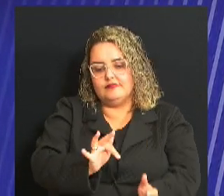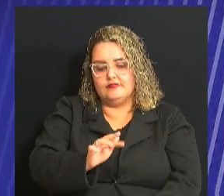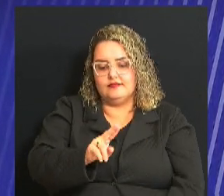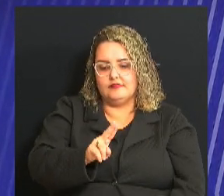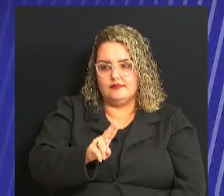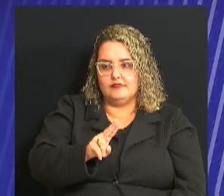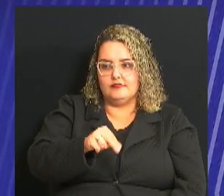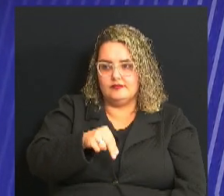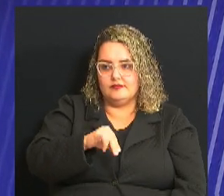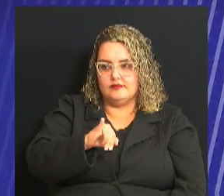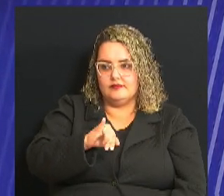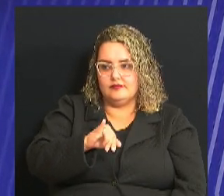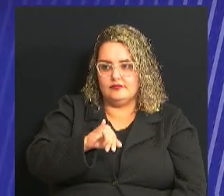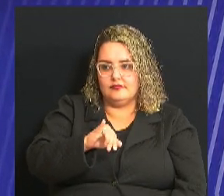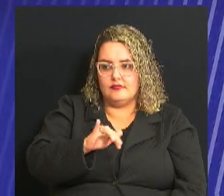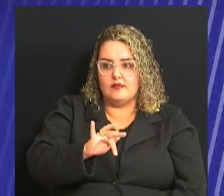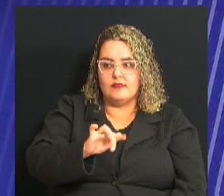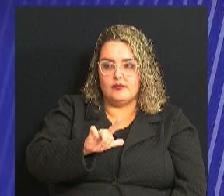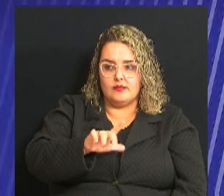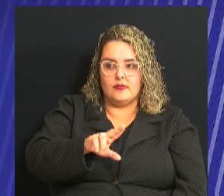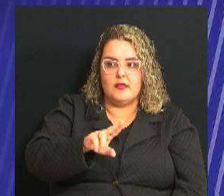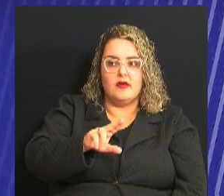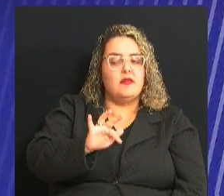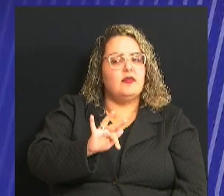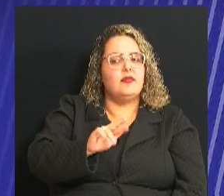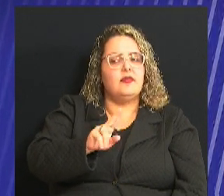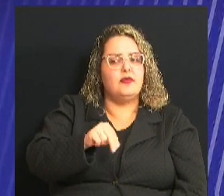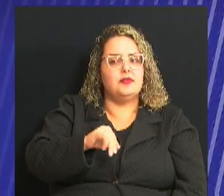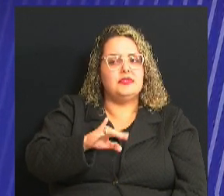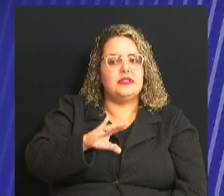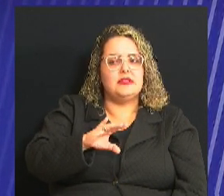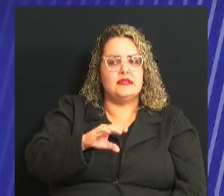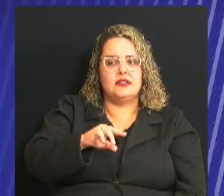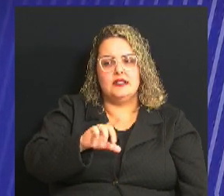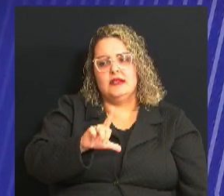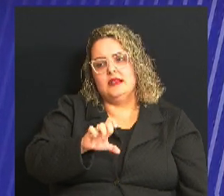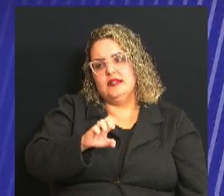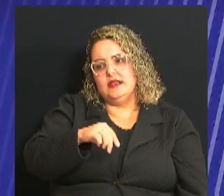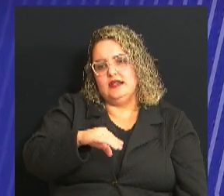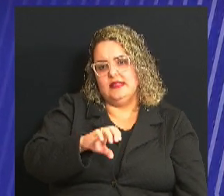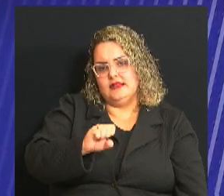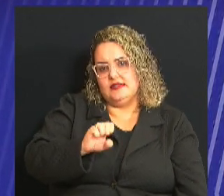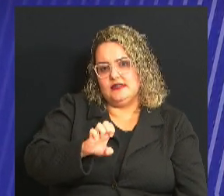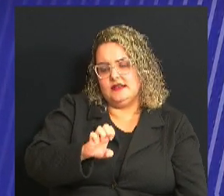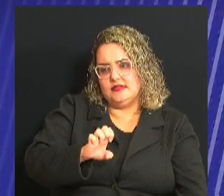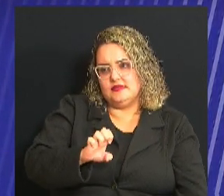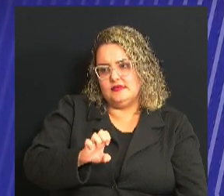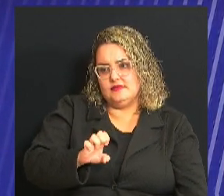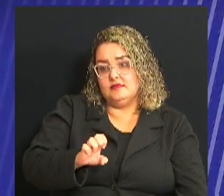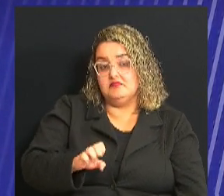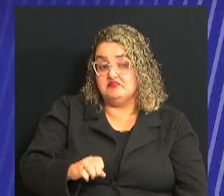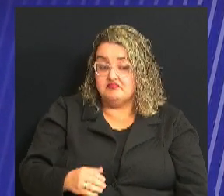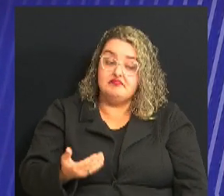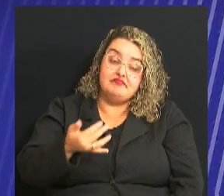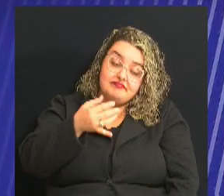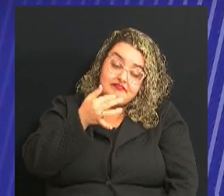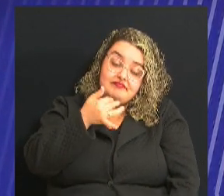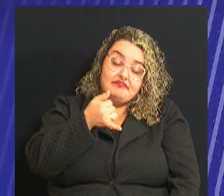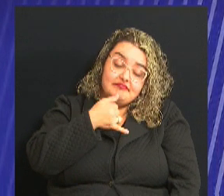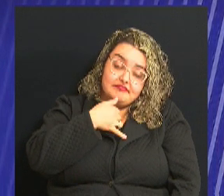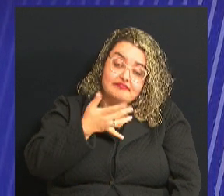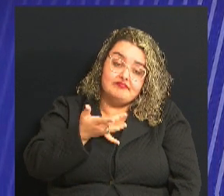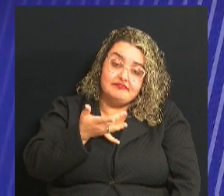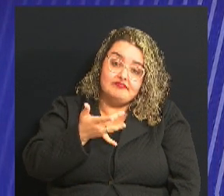realmente ajudava a revelar muitos talentos na área do atletismo. E o Marcelo representou